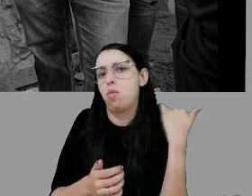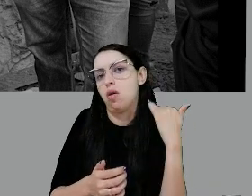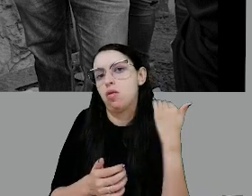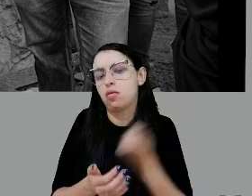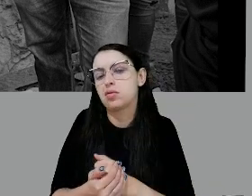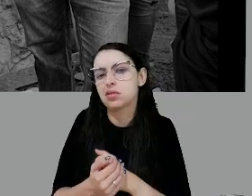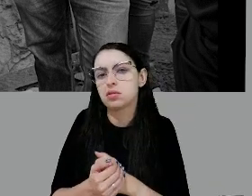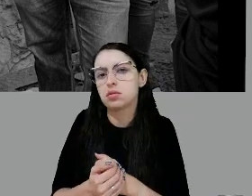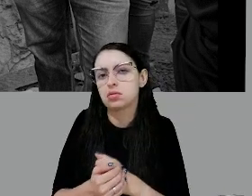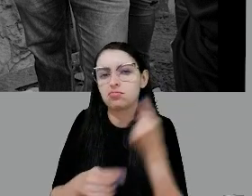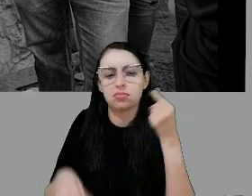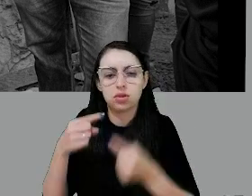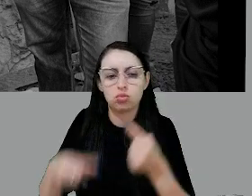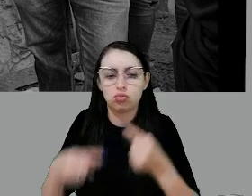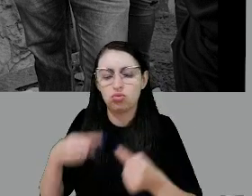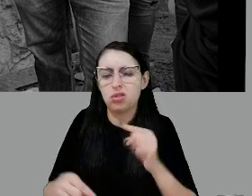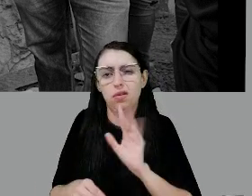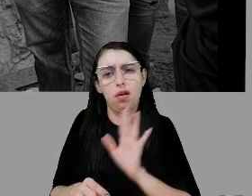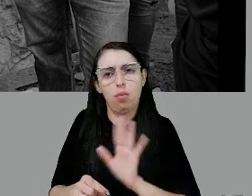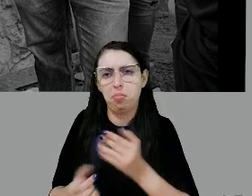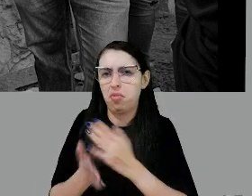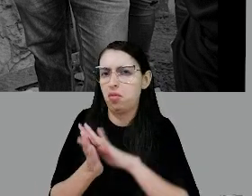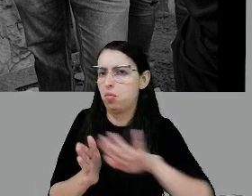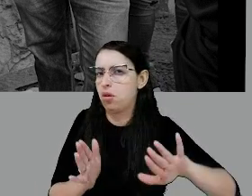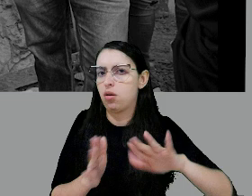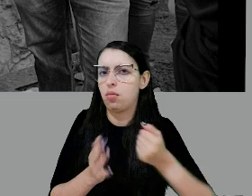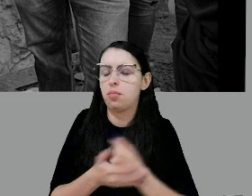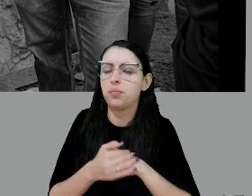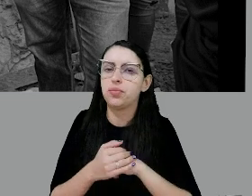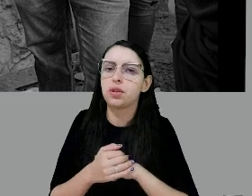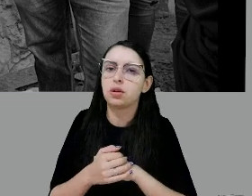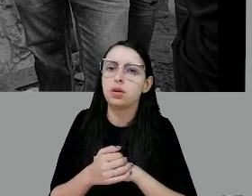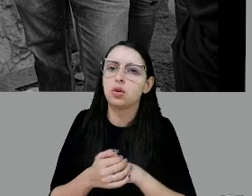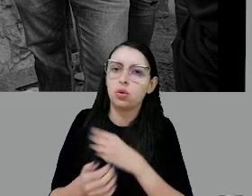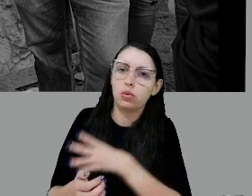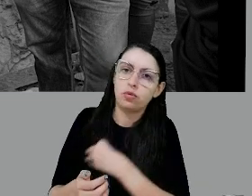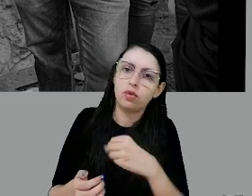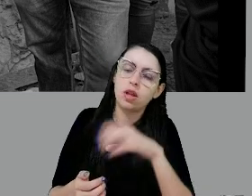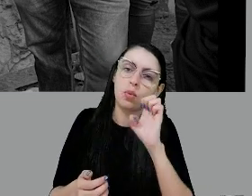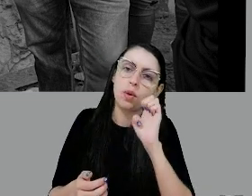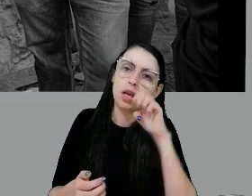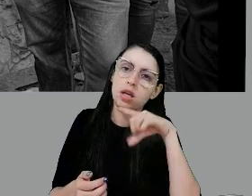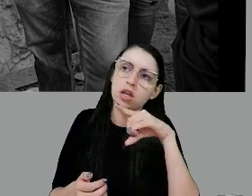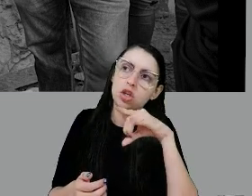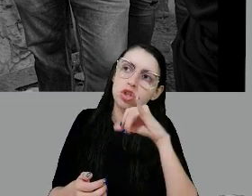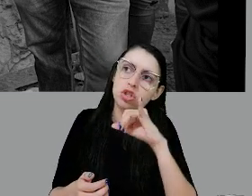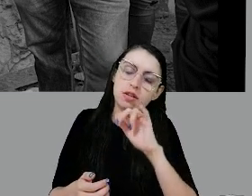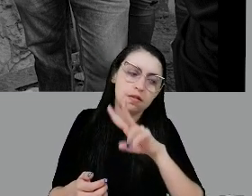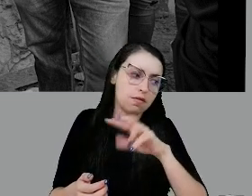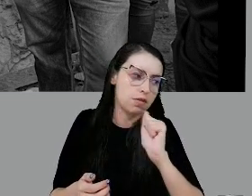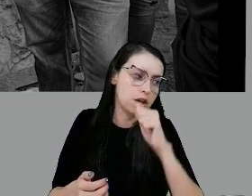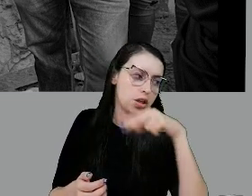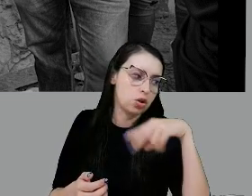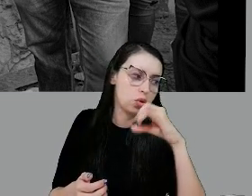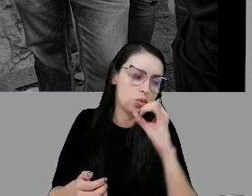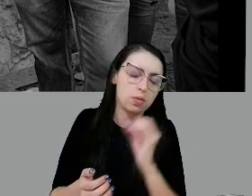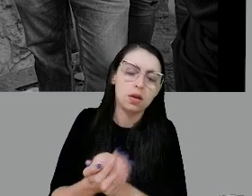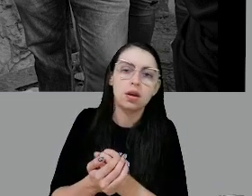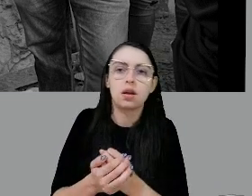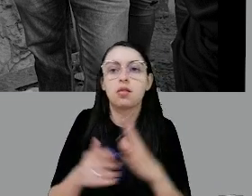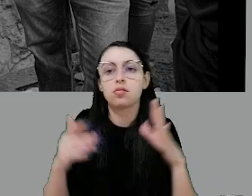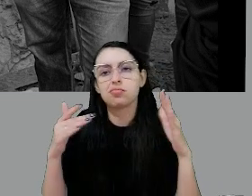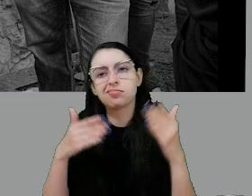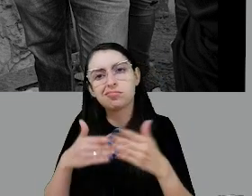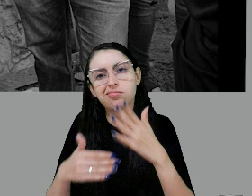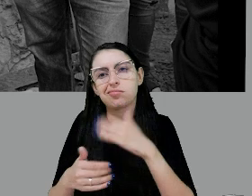não nos cabem aqui discutir no momento. E essa foto é o filho do Edivânio sendo amparado